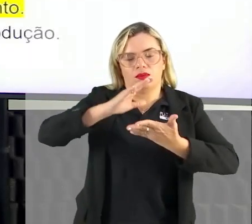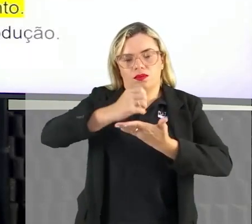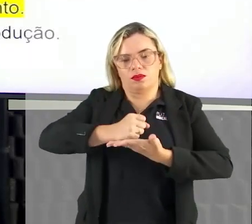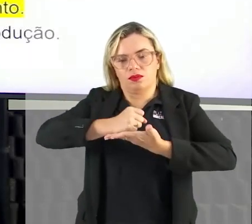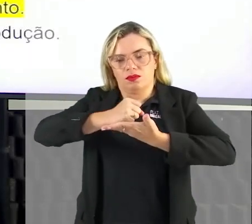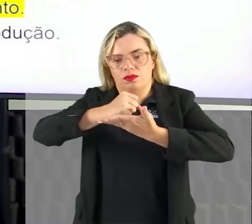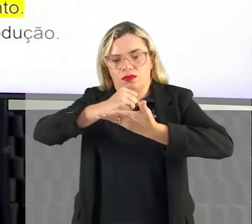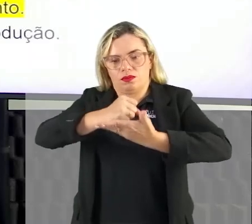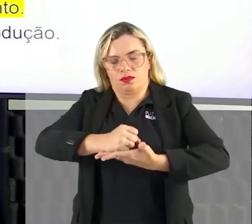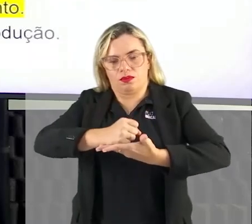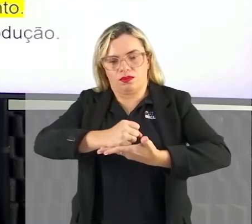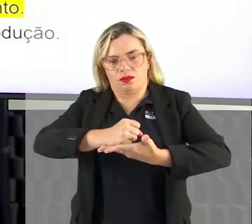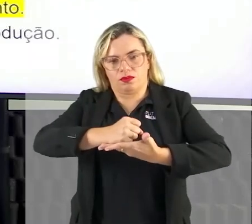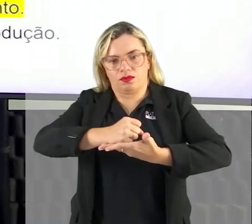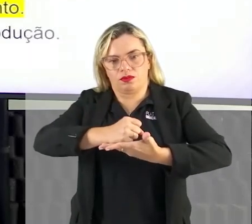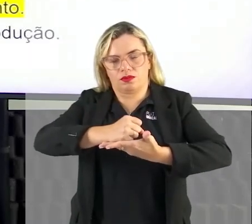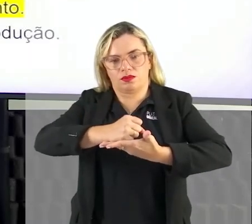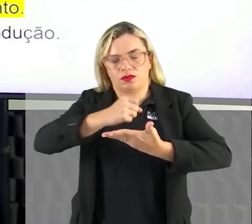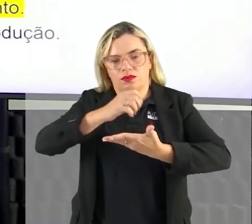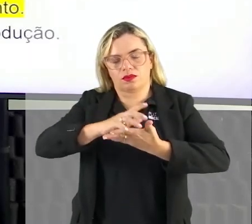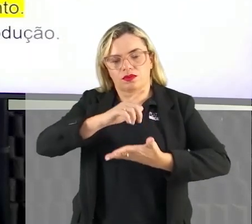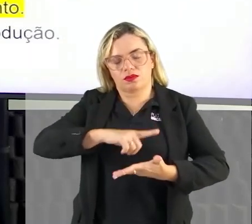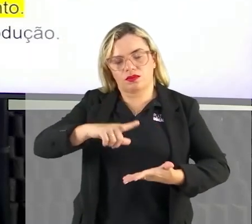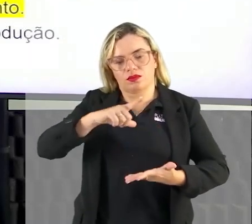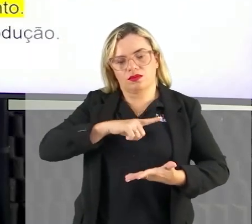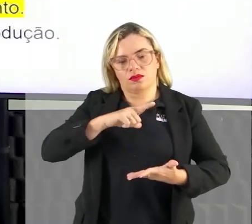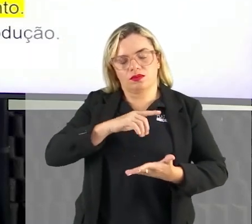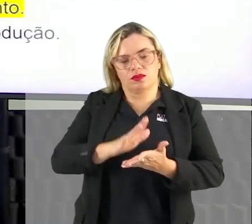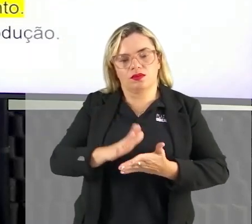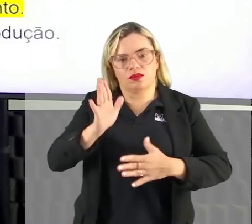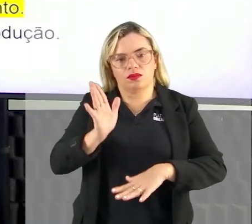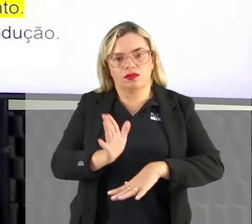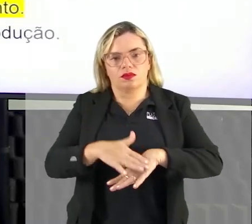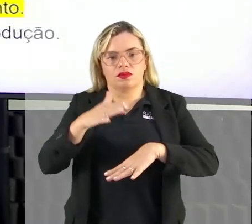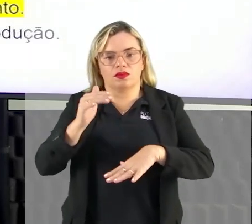né, que existam mais